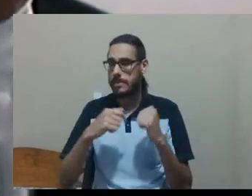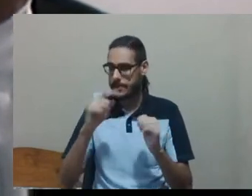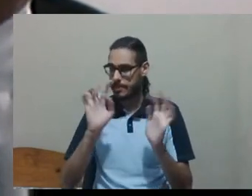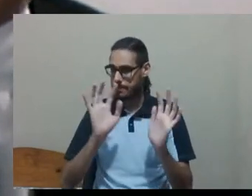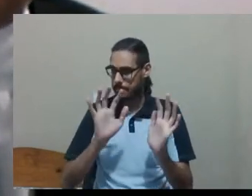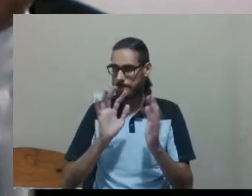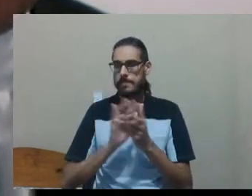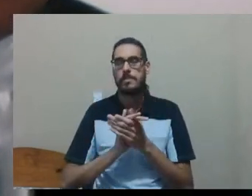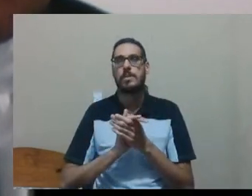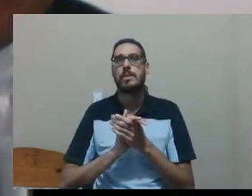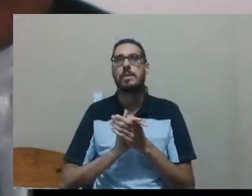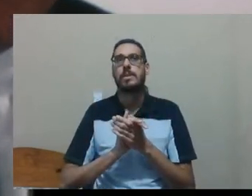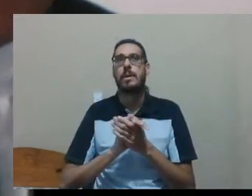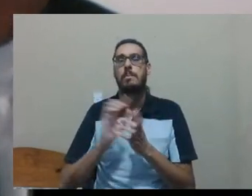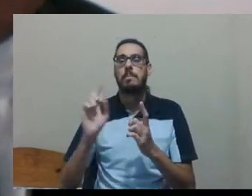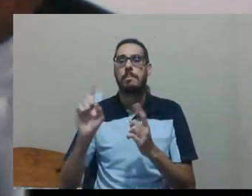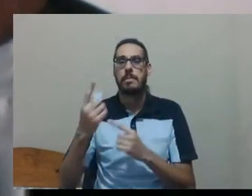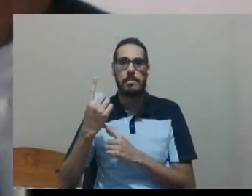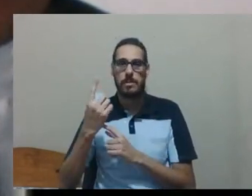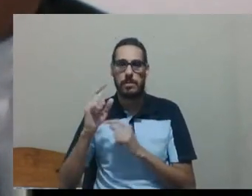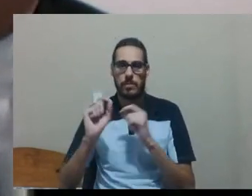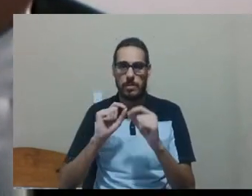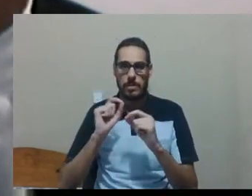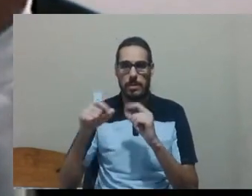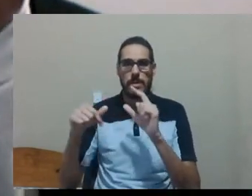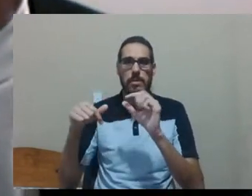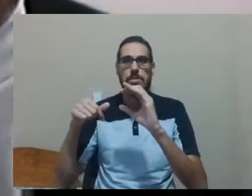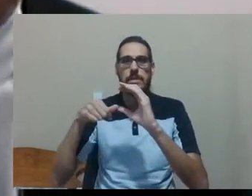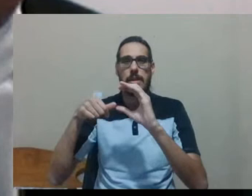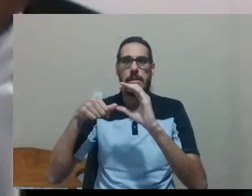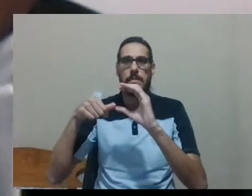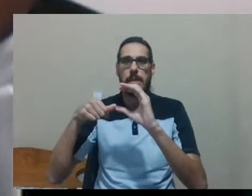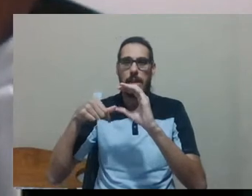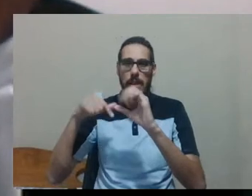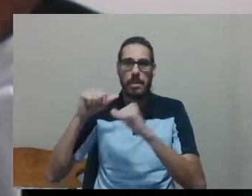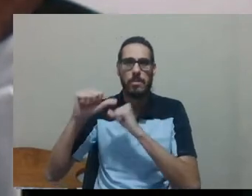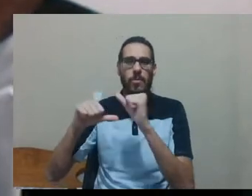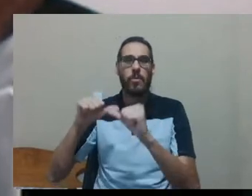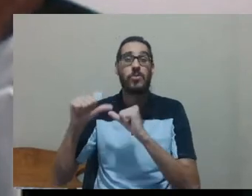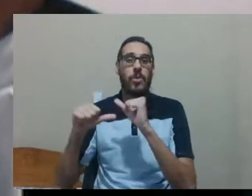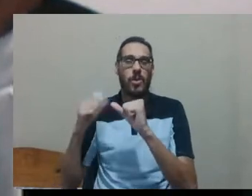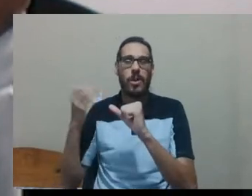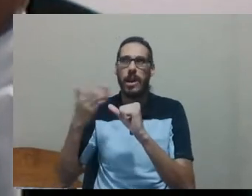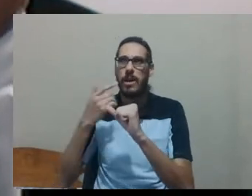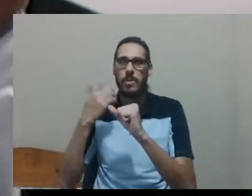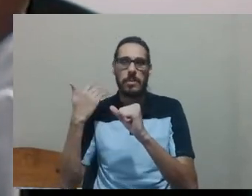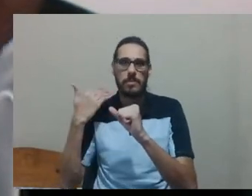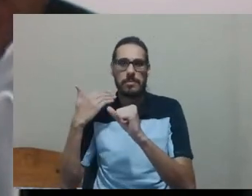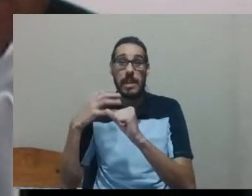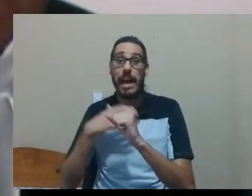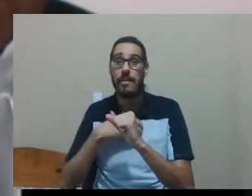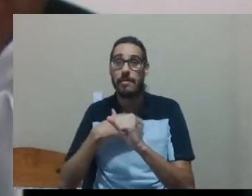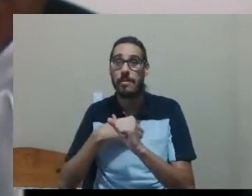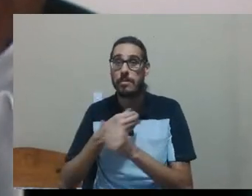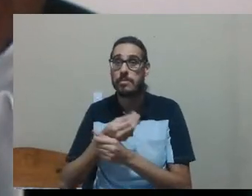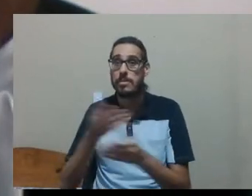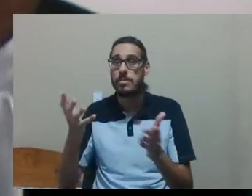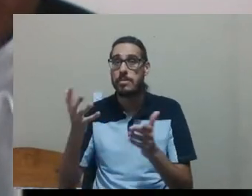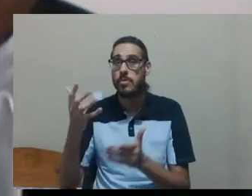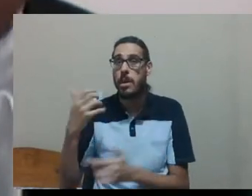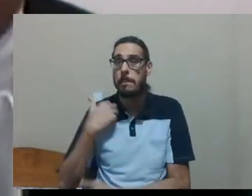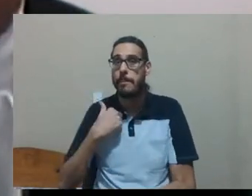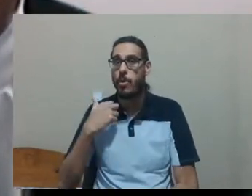deles, o CNPq mudou recentemente a forma de distribuição de bolsas.